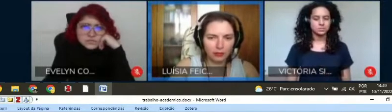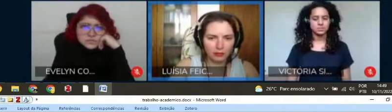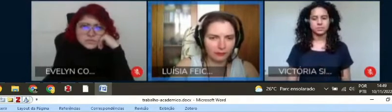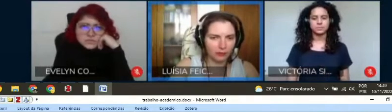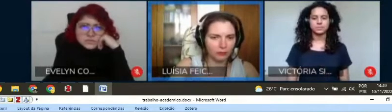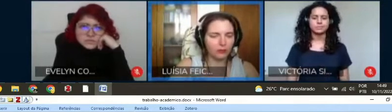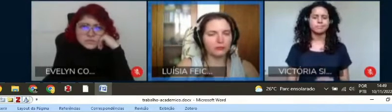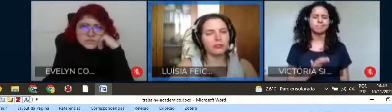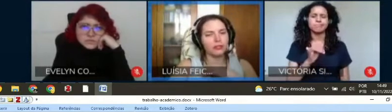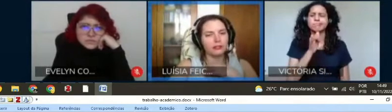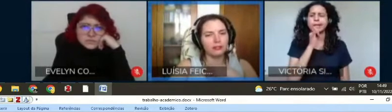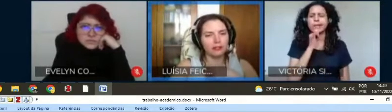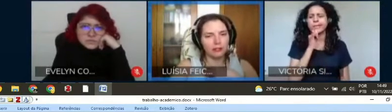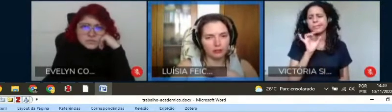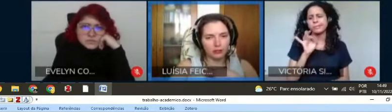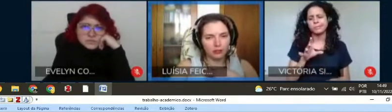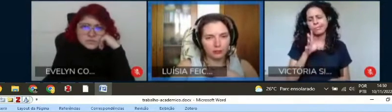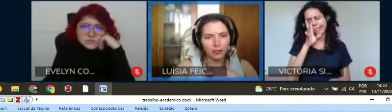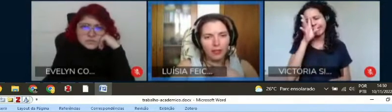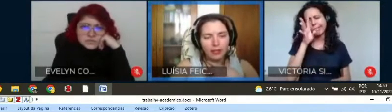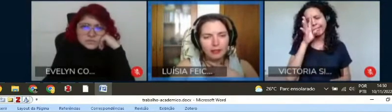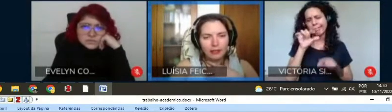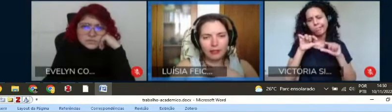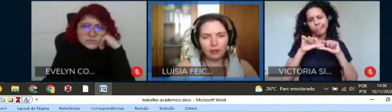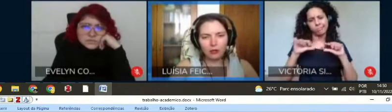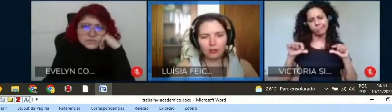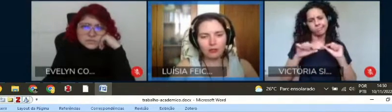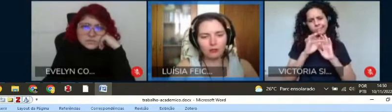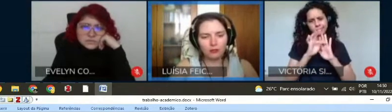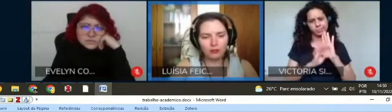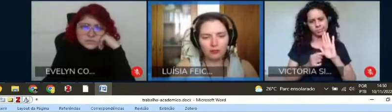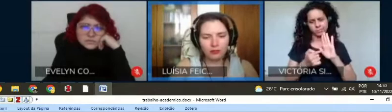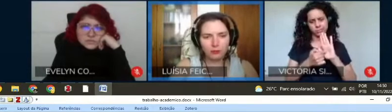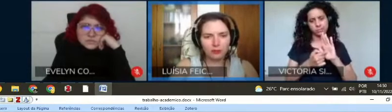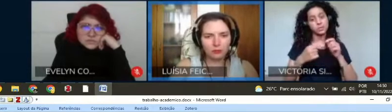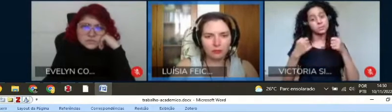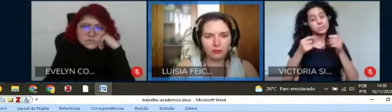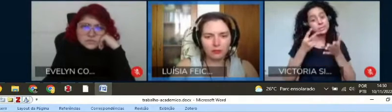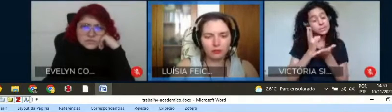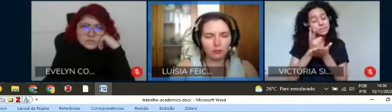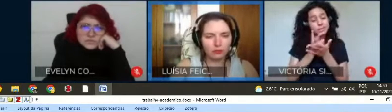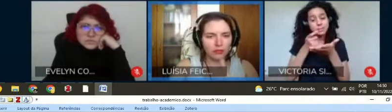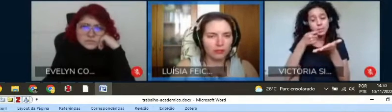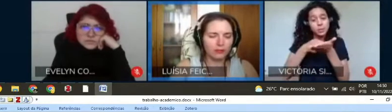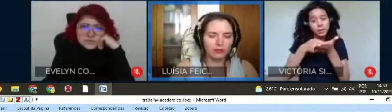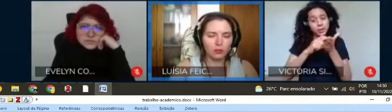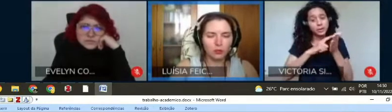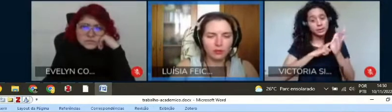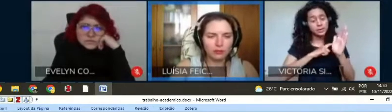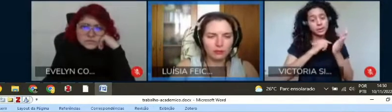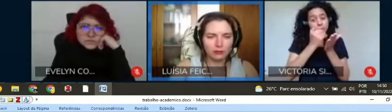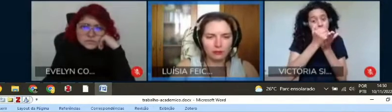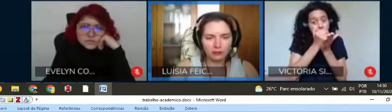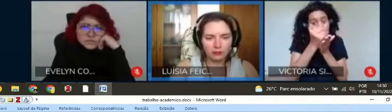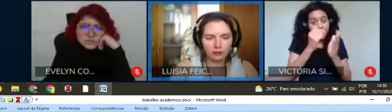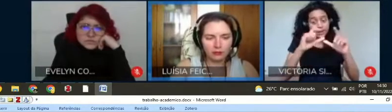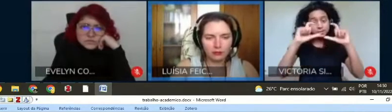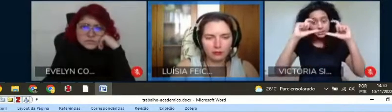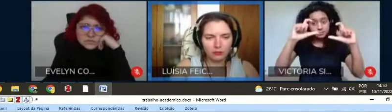definições, sei lá o que. Eu não posso deixar sem texto nenhum. Daí agora eu vou fazer eu vou ter que fazer